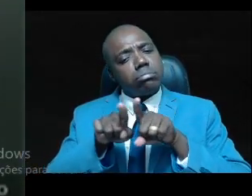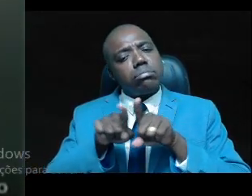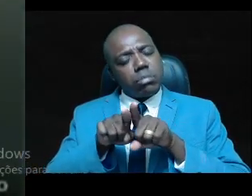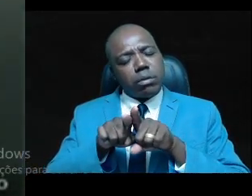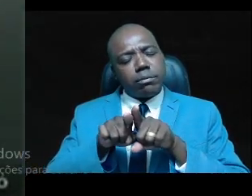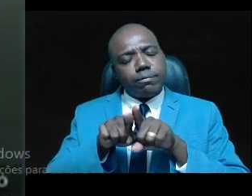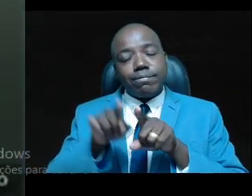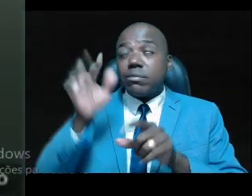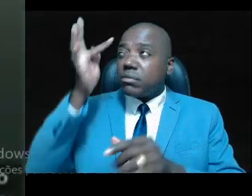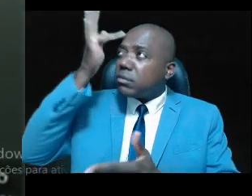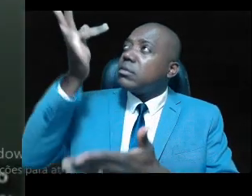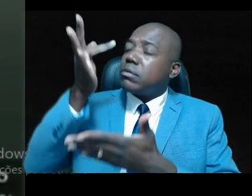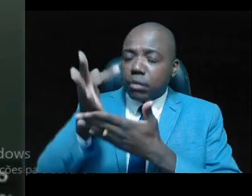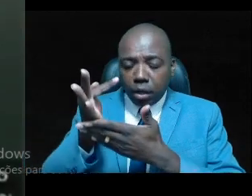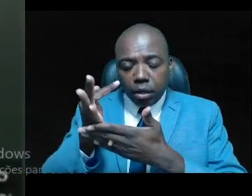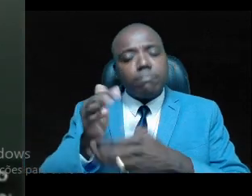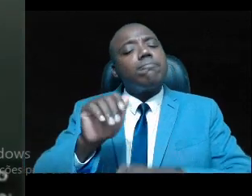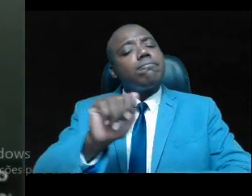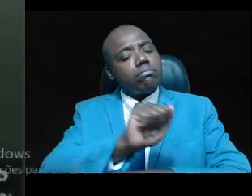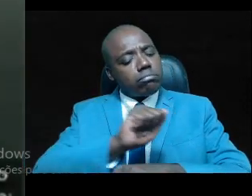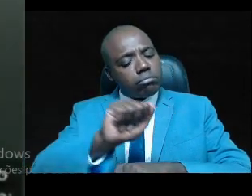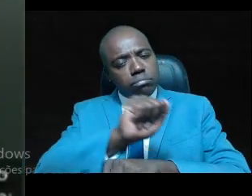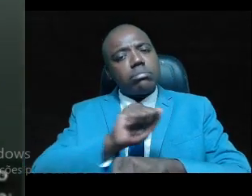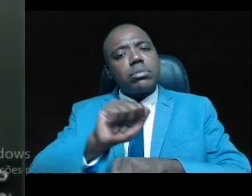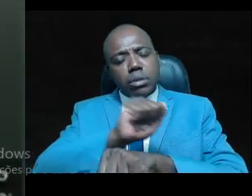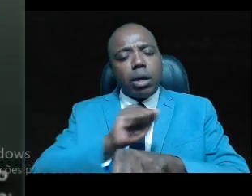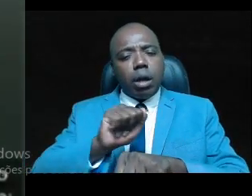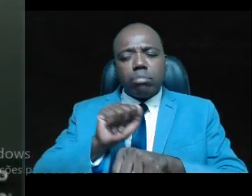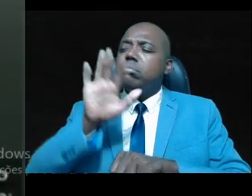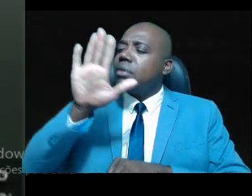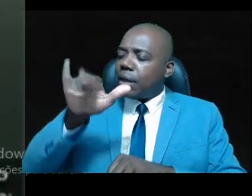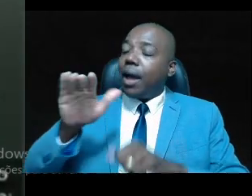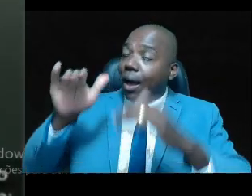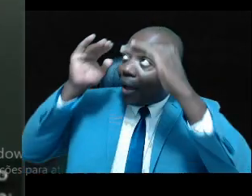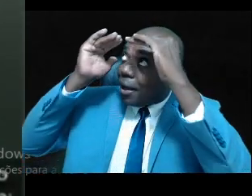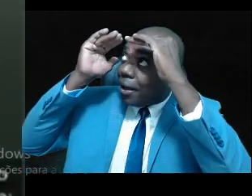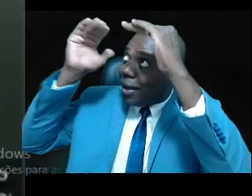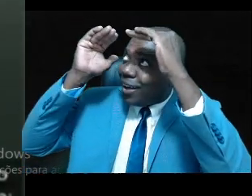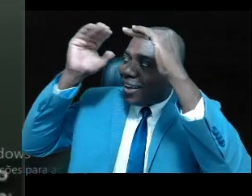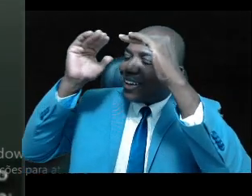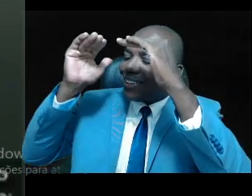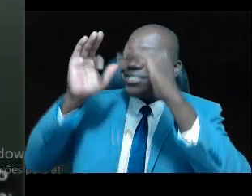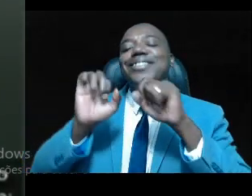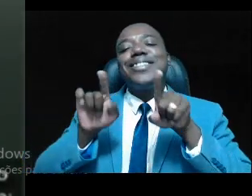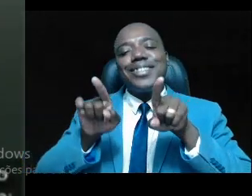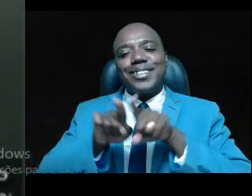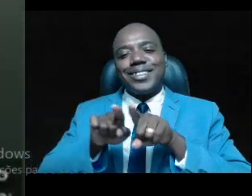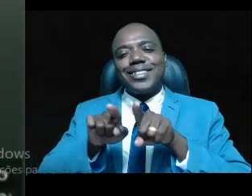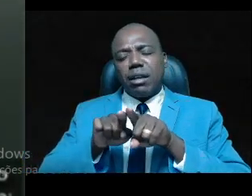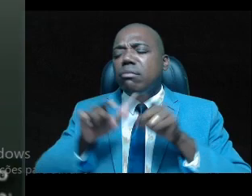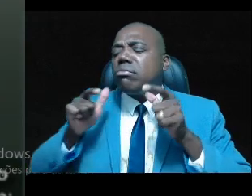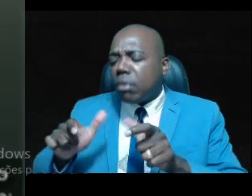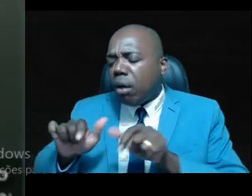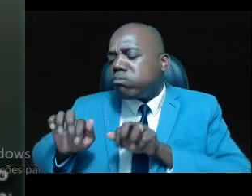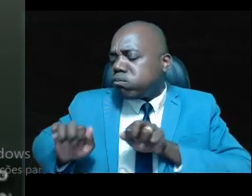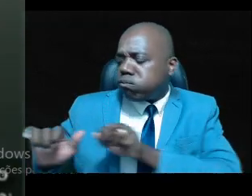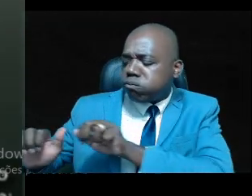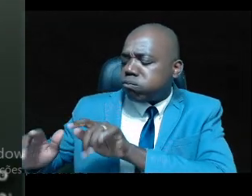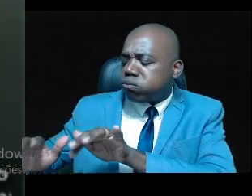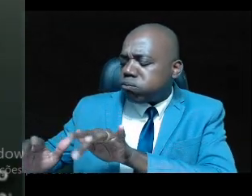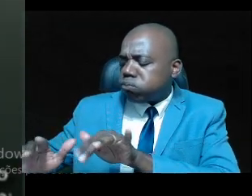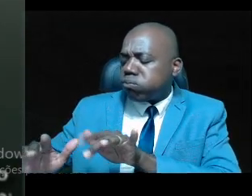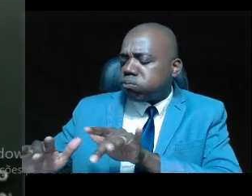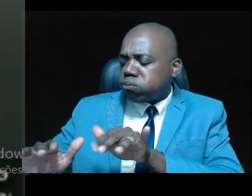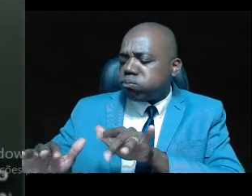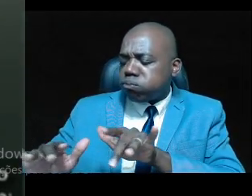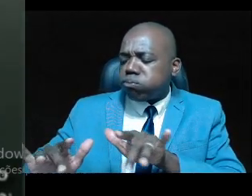Pela fé, Abraão, sendo chamado, obedeceu, indo a um lugar que havia de